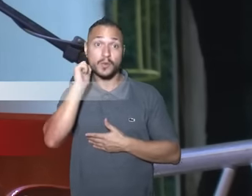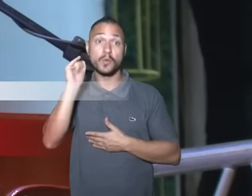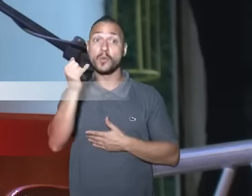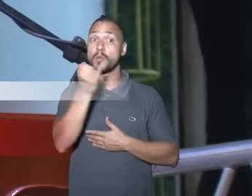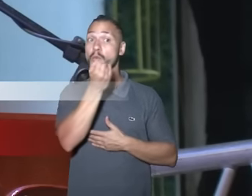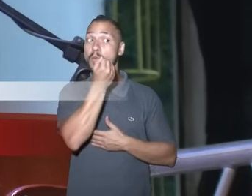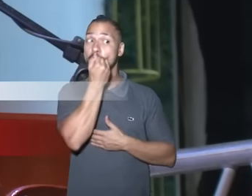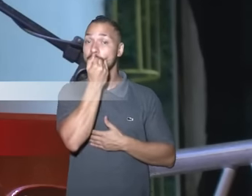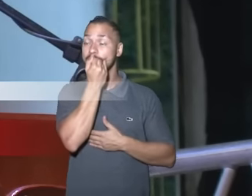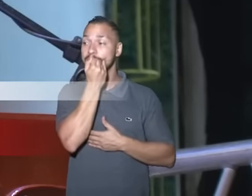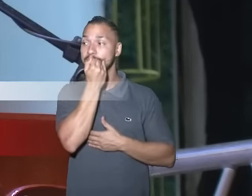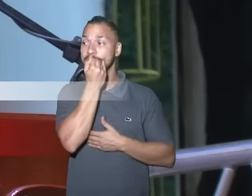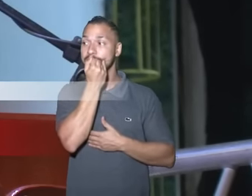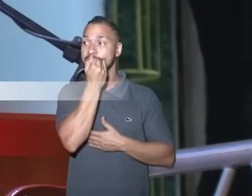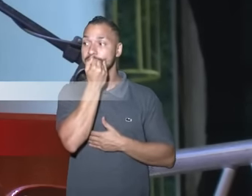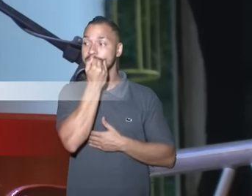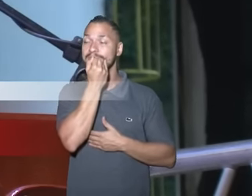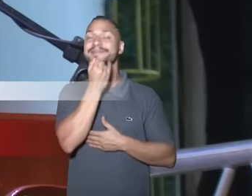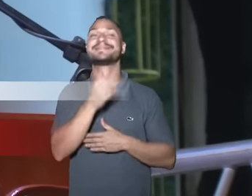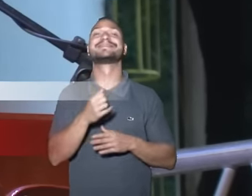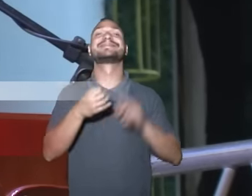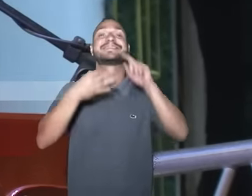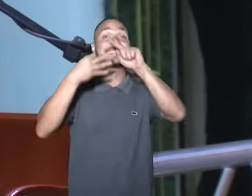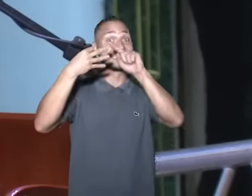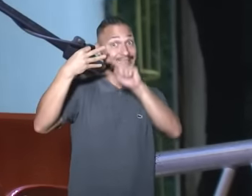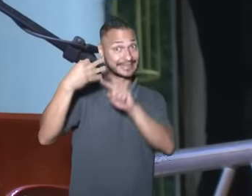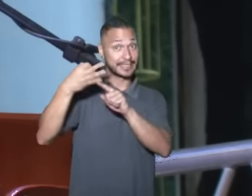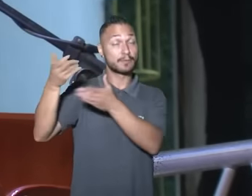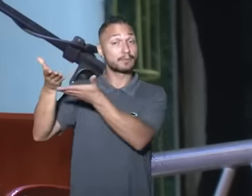e William Silvino da Silva.